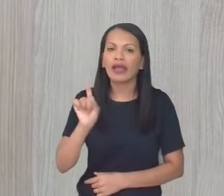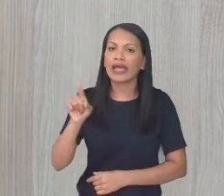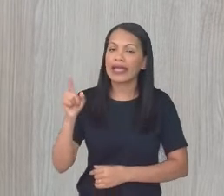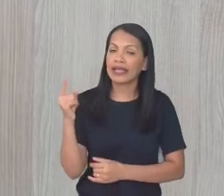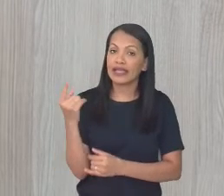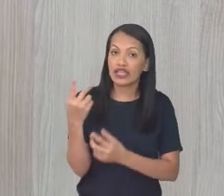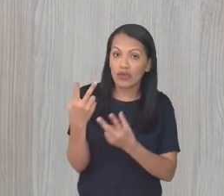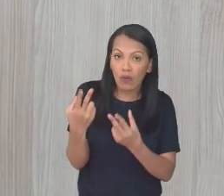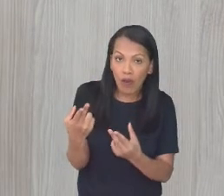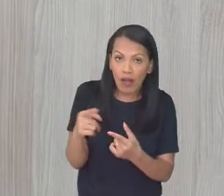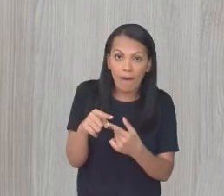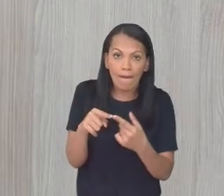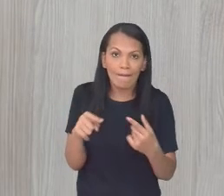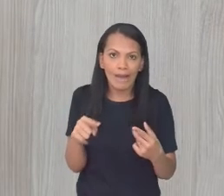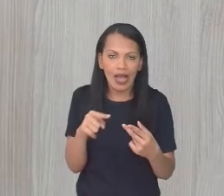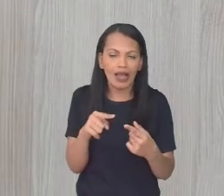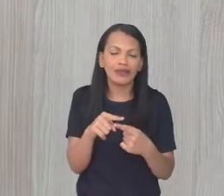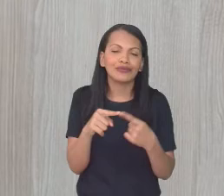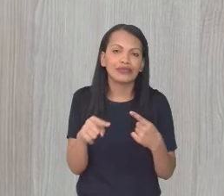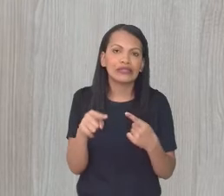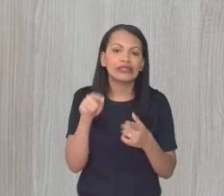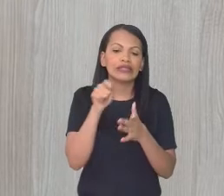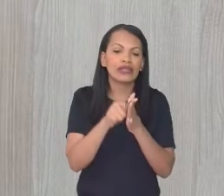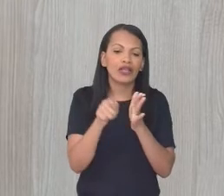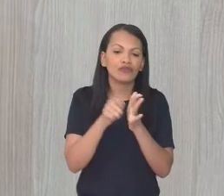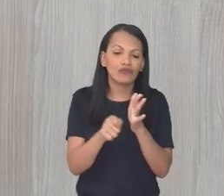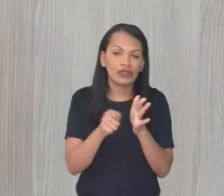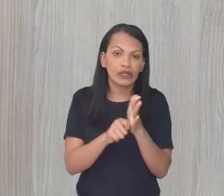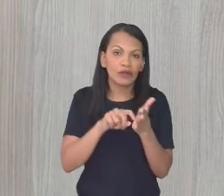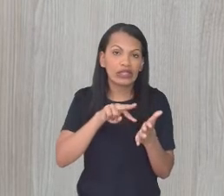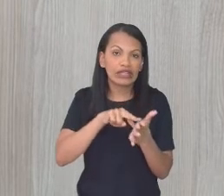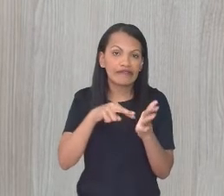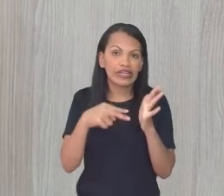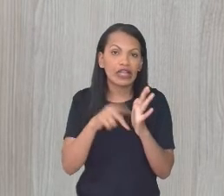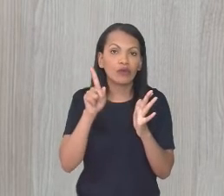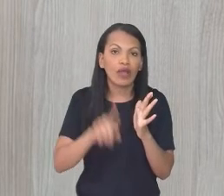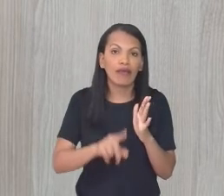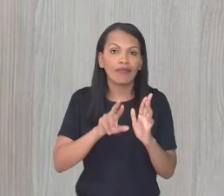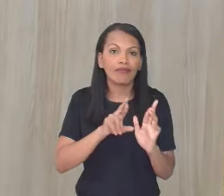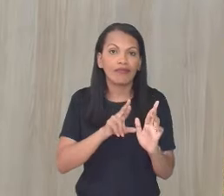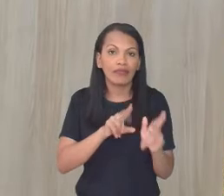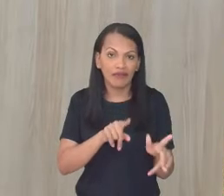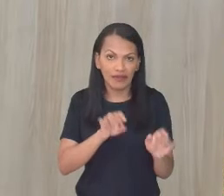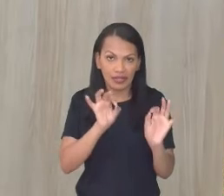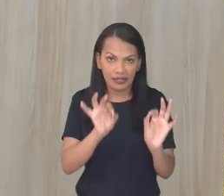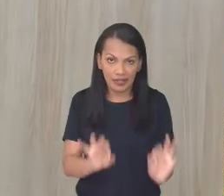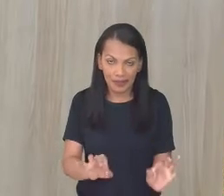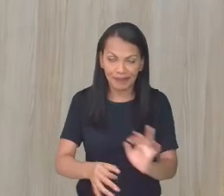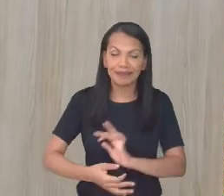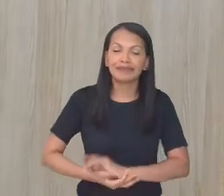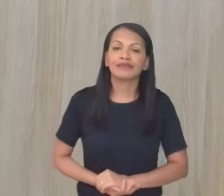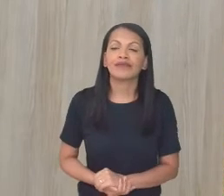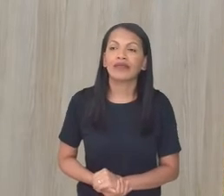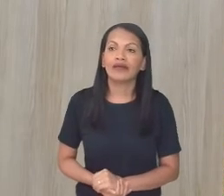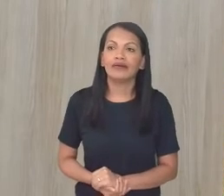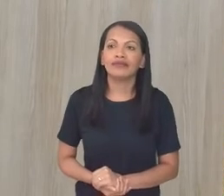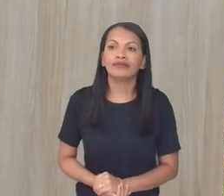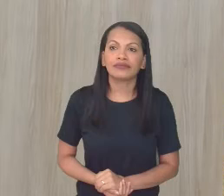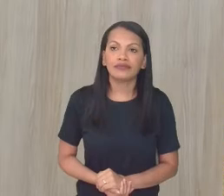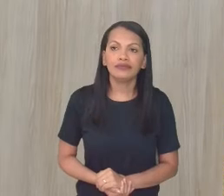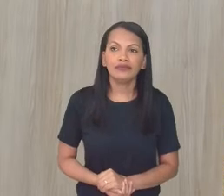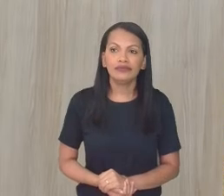ela que vai te dar o sentido completo da frase. Isso mesmo. Então, vamos seguindo.